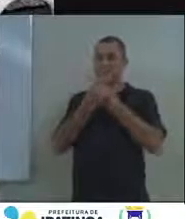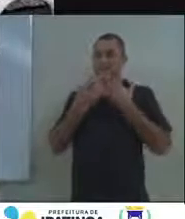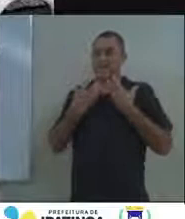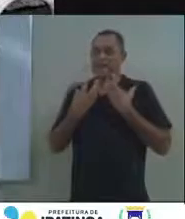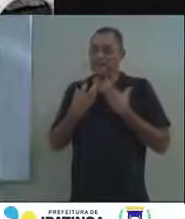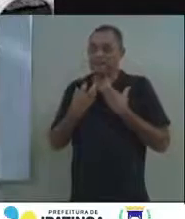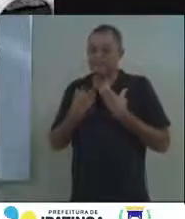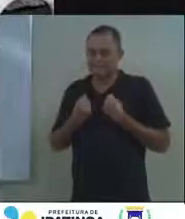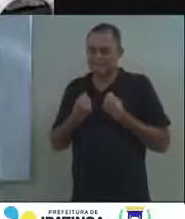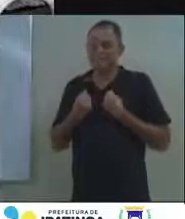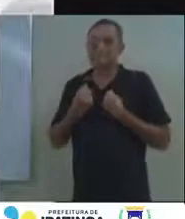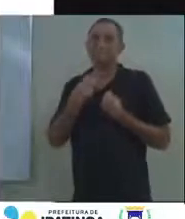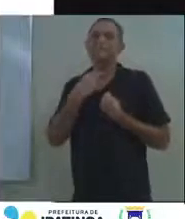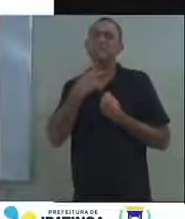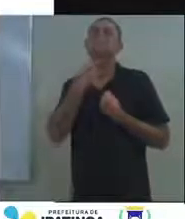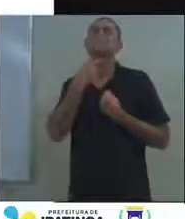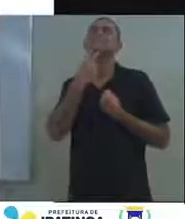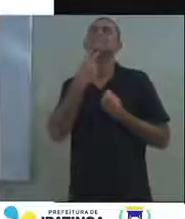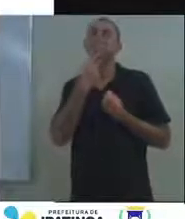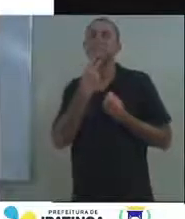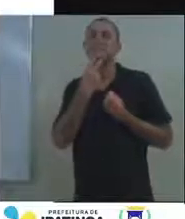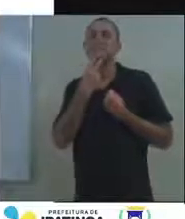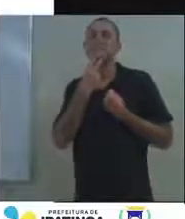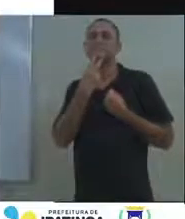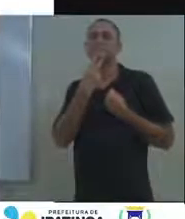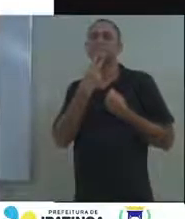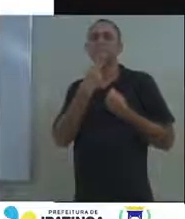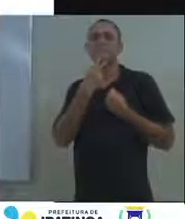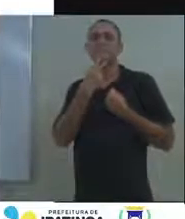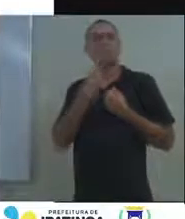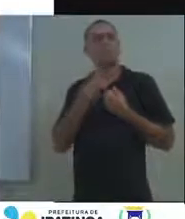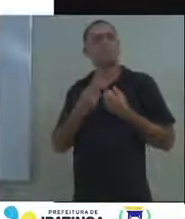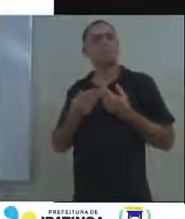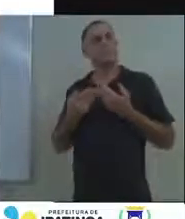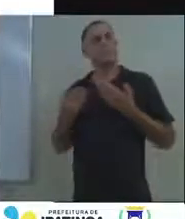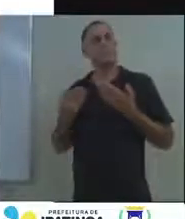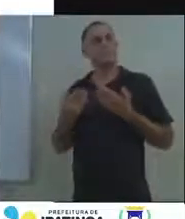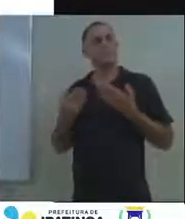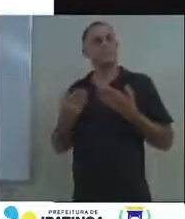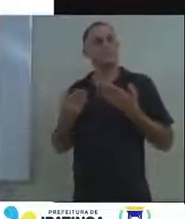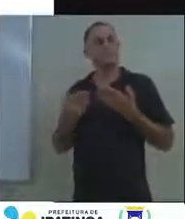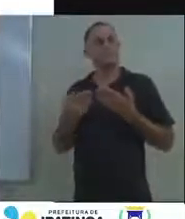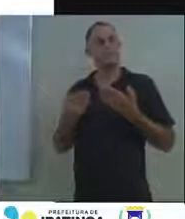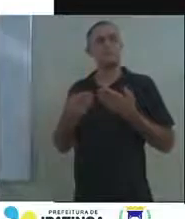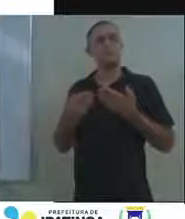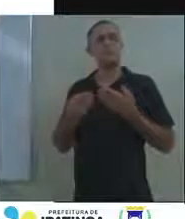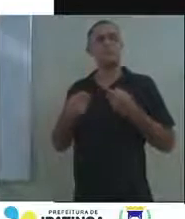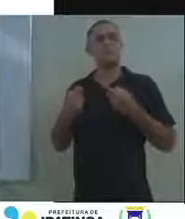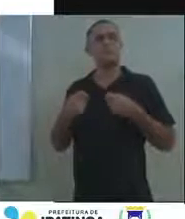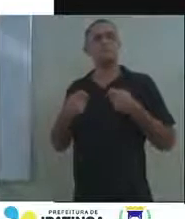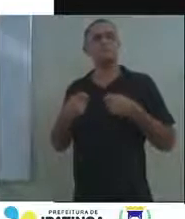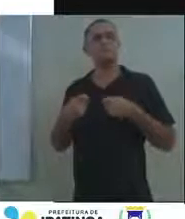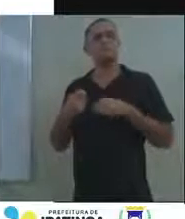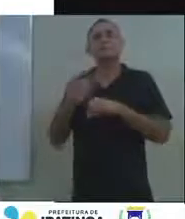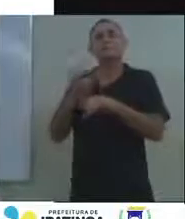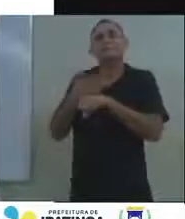e não conseguir mais dar aula. E aí, Lorena, e o desaquecimento vocal? O que é que eu